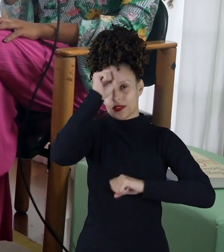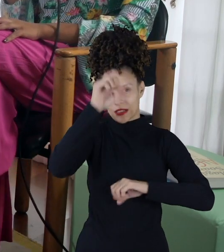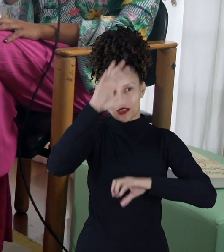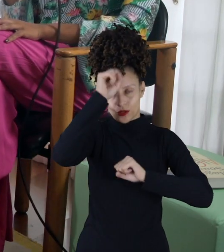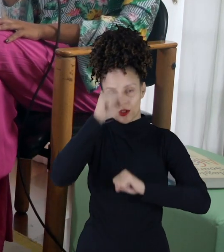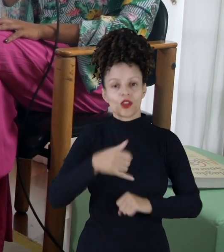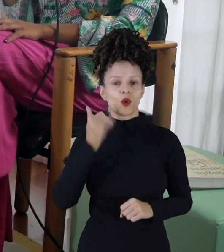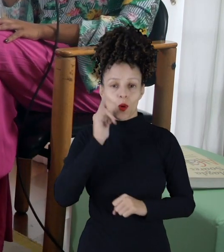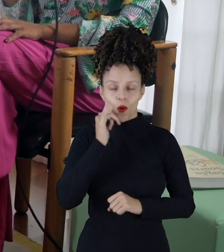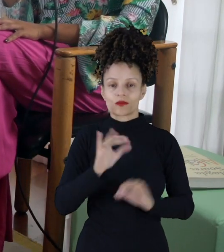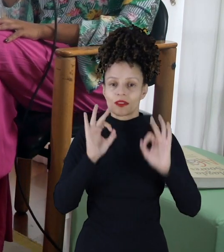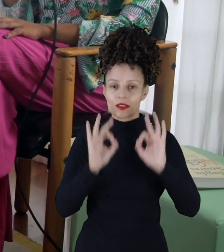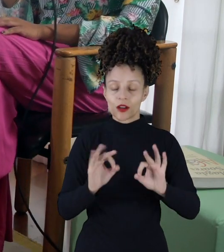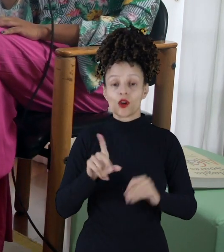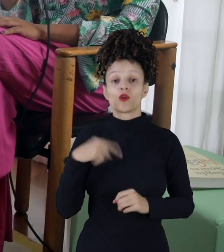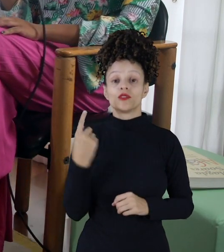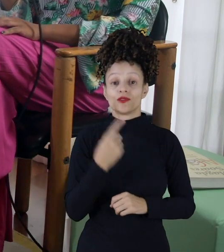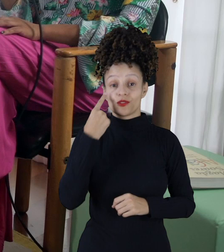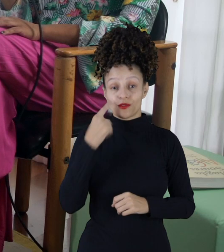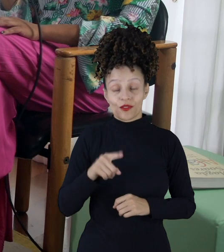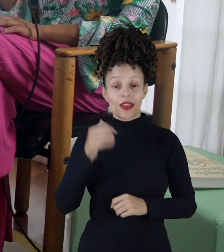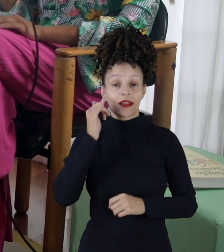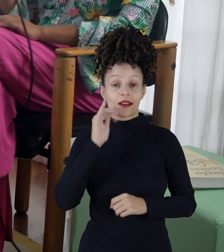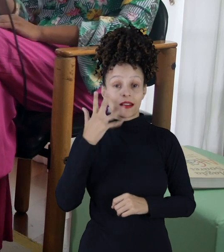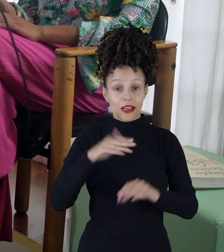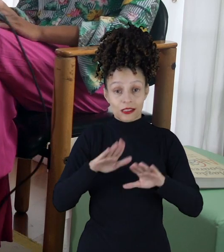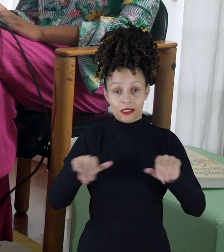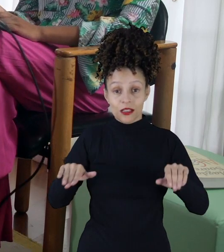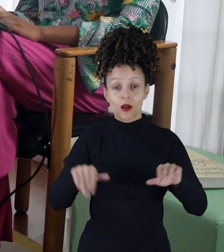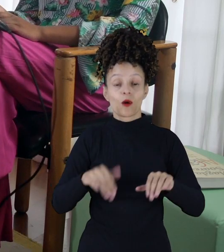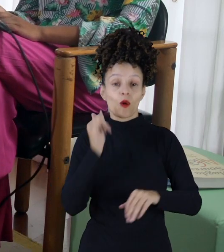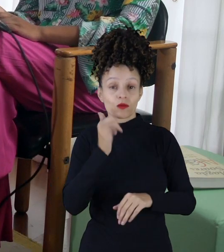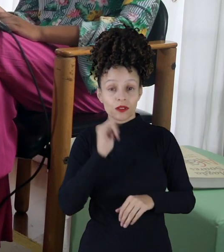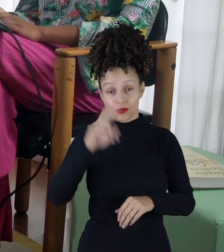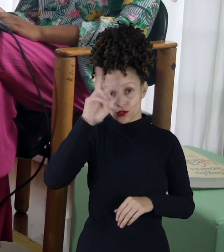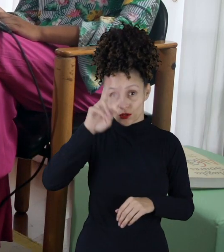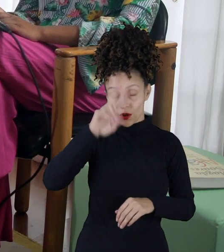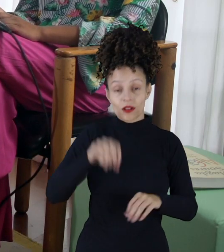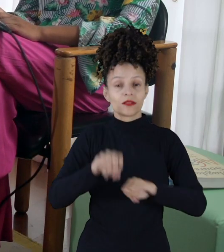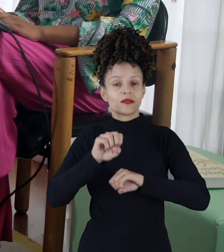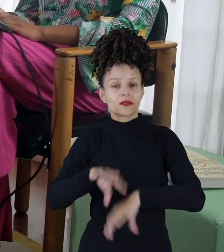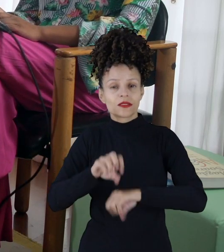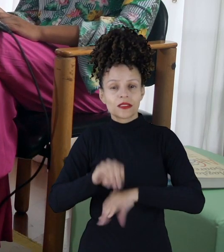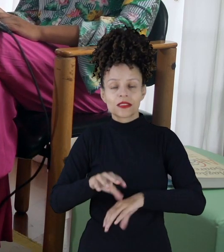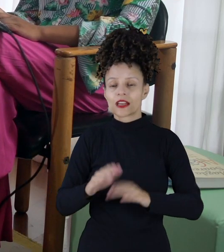história, se apropriando e conta, né? Quando a gente vê a criança contando aquela história ou ensinando